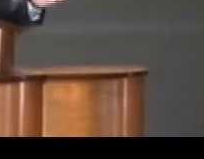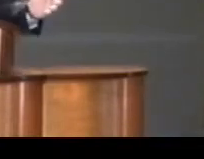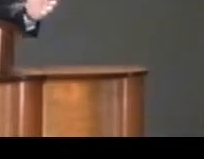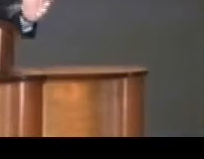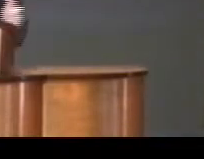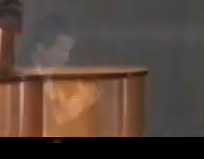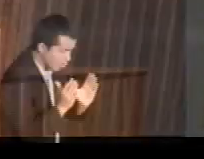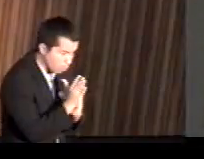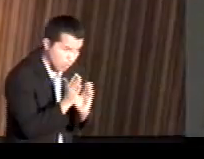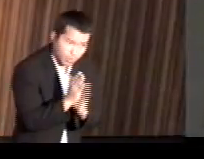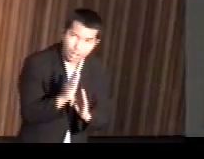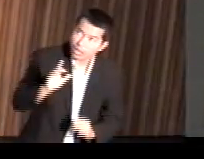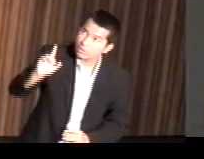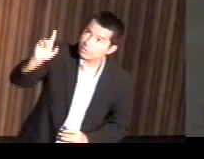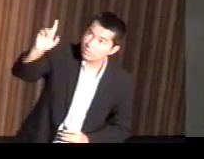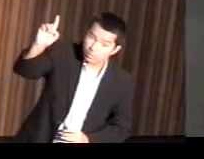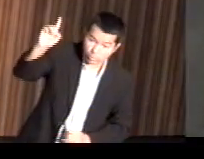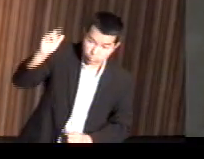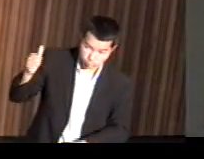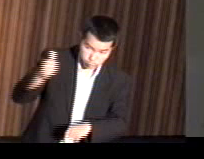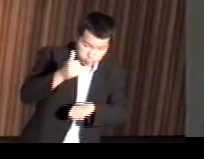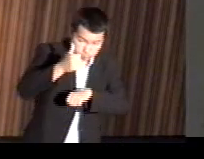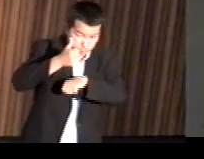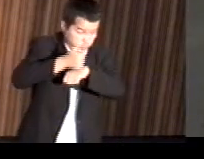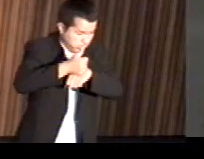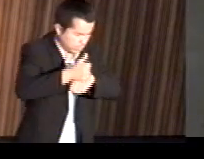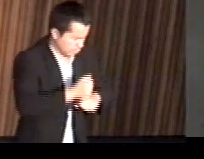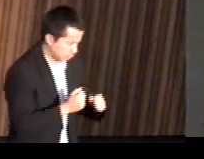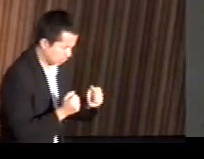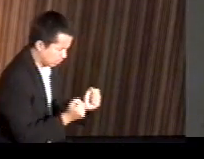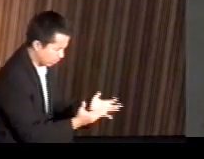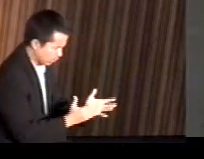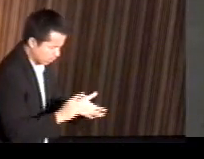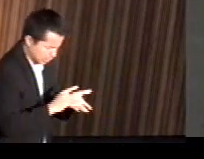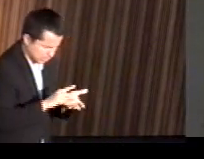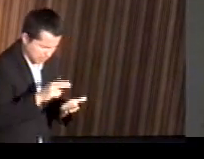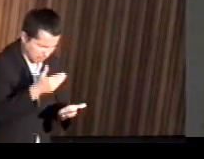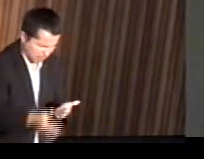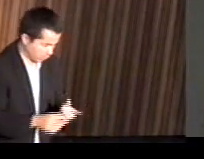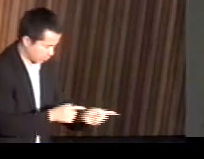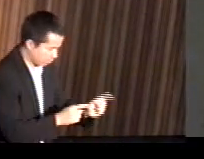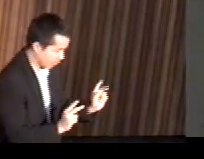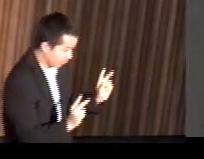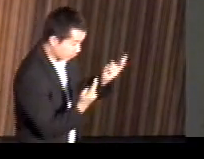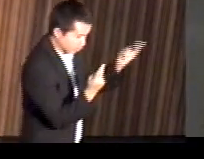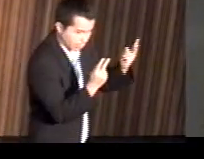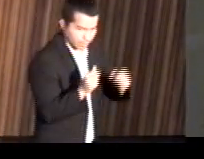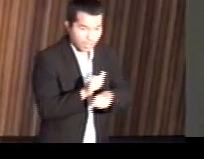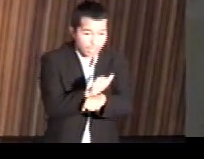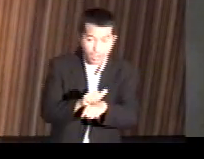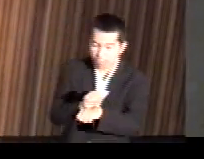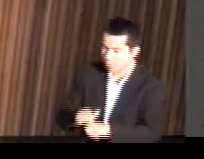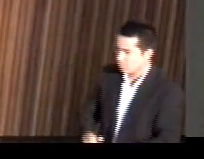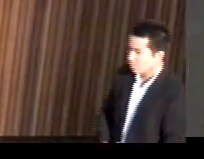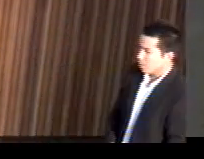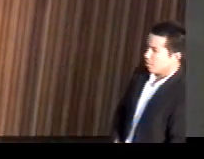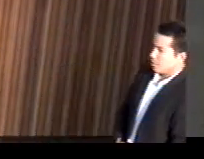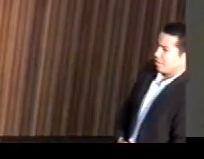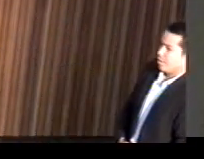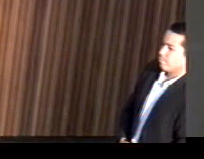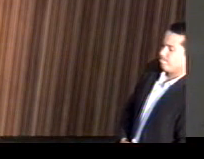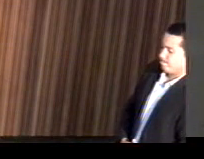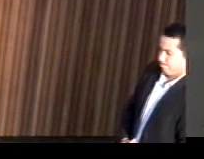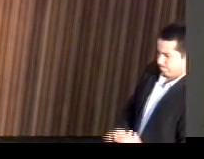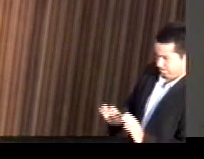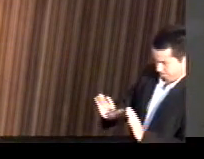Deus Altíssimo que entregou os inimigos de você nas suas mãos. Aí Abraão deu a Melquisedeque a